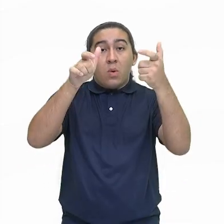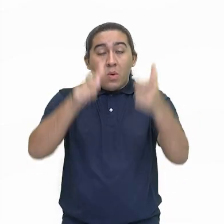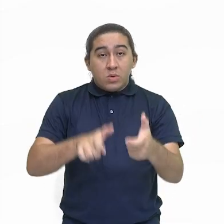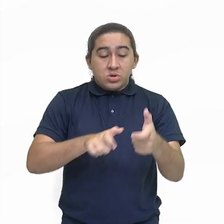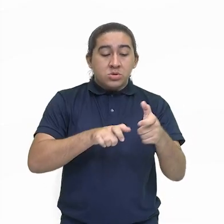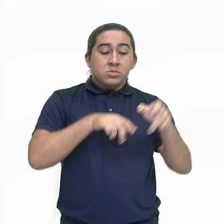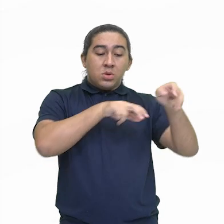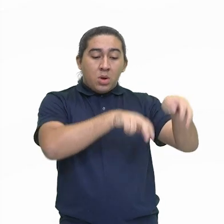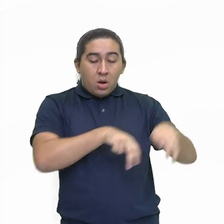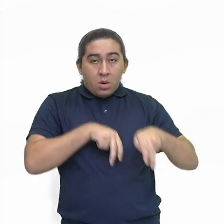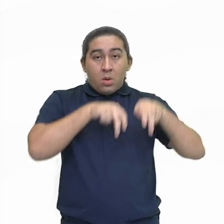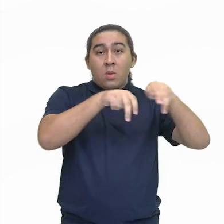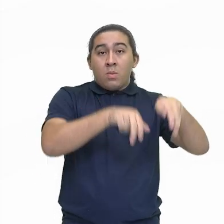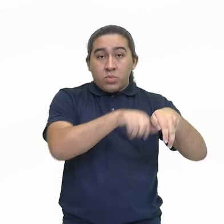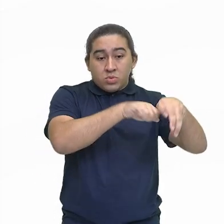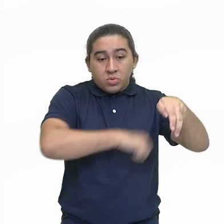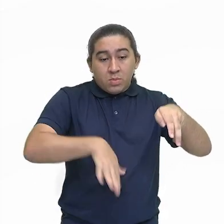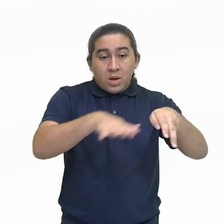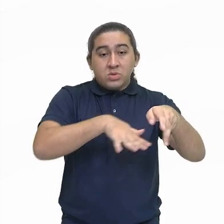buscam ali